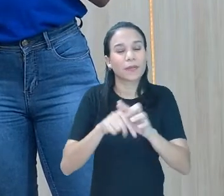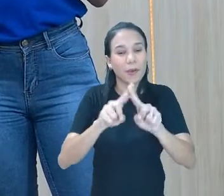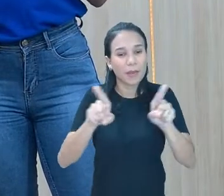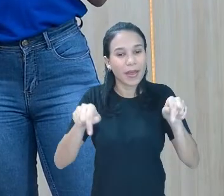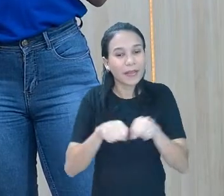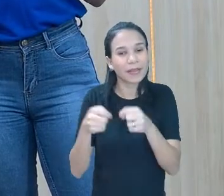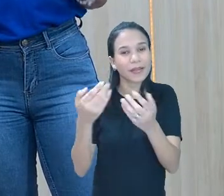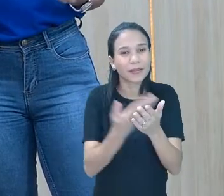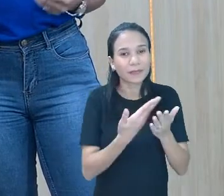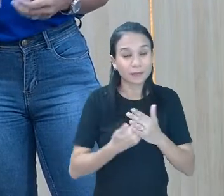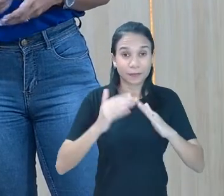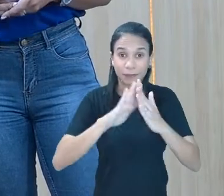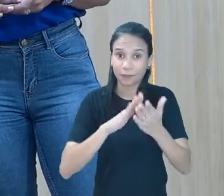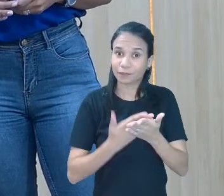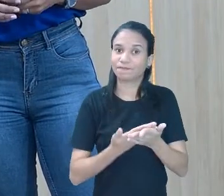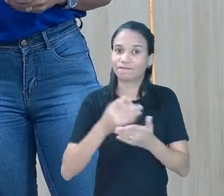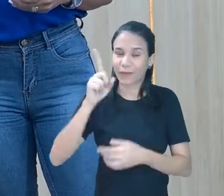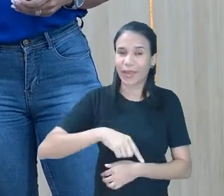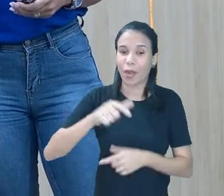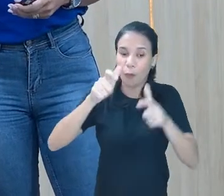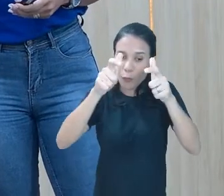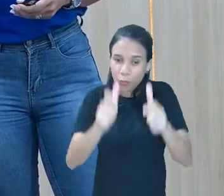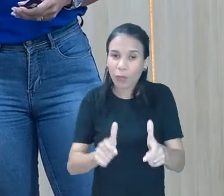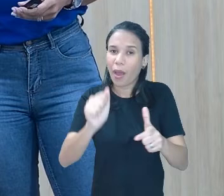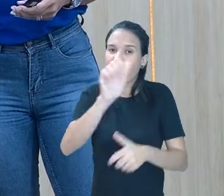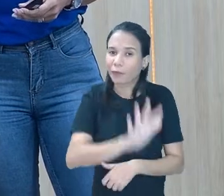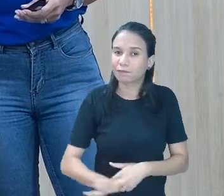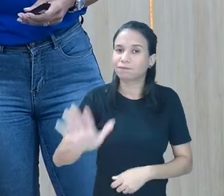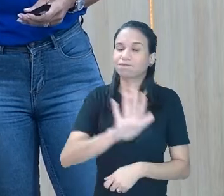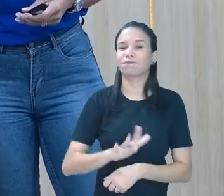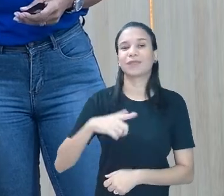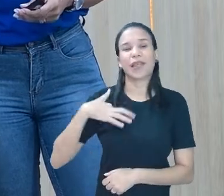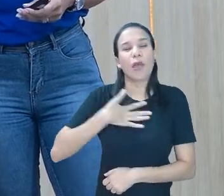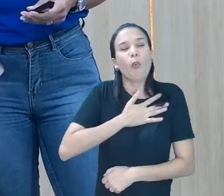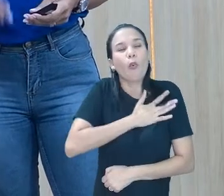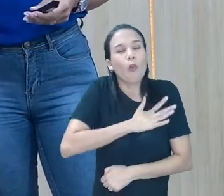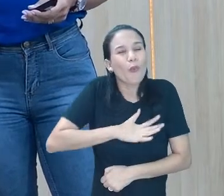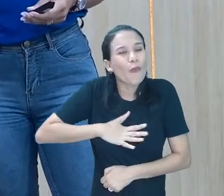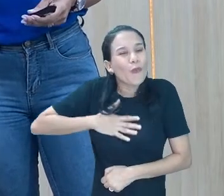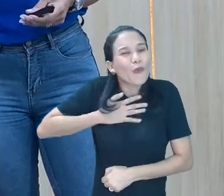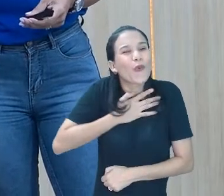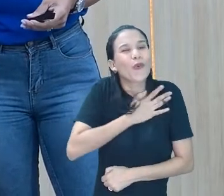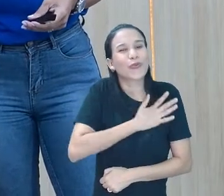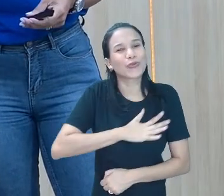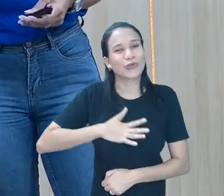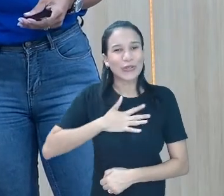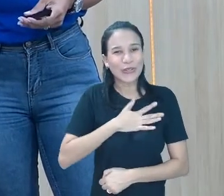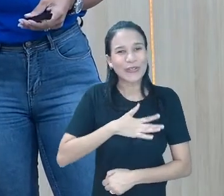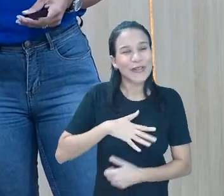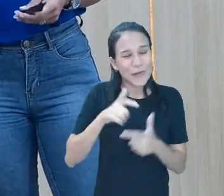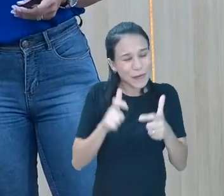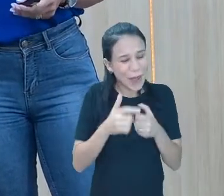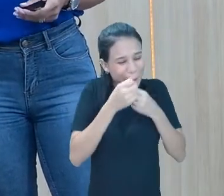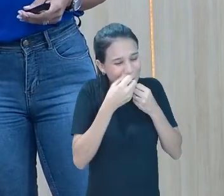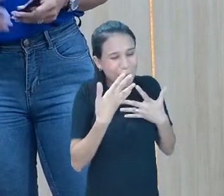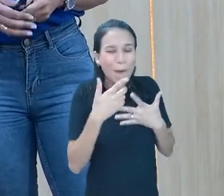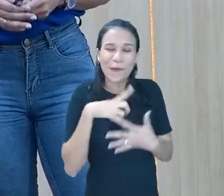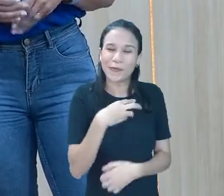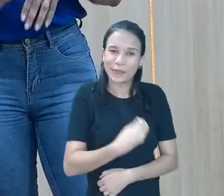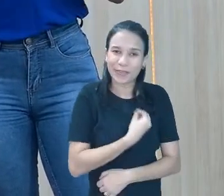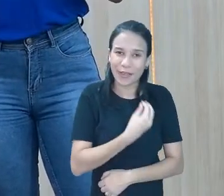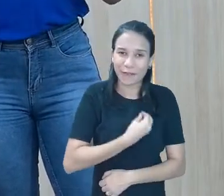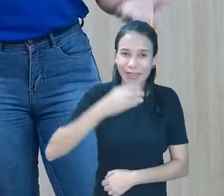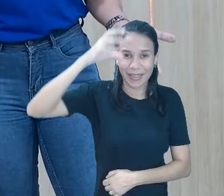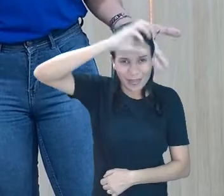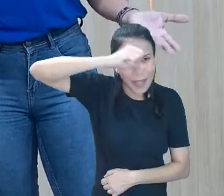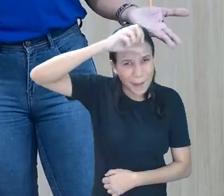de aula, esse ambiente da escola, como um ambiente que precipita prazer, né, um ambiente gostoso de estar, onde a gente aprende,